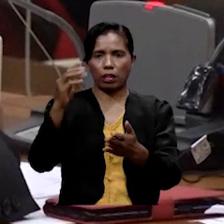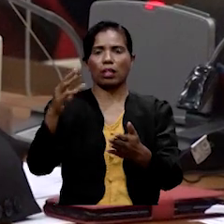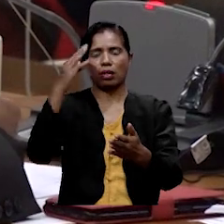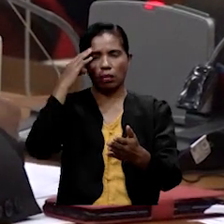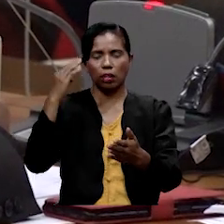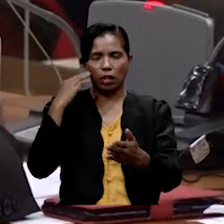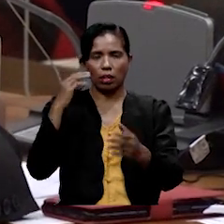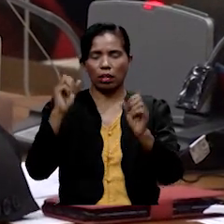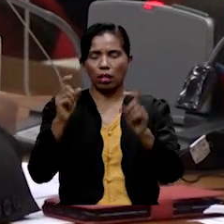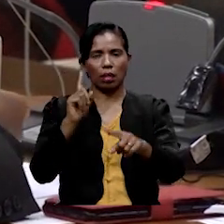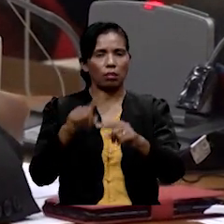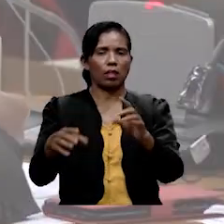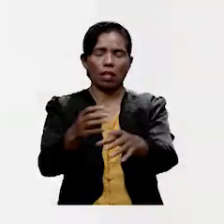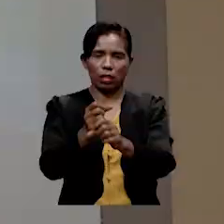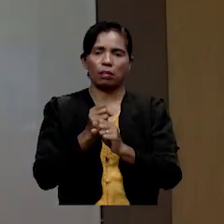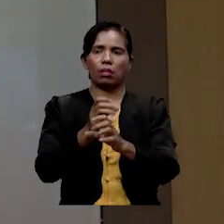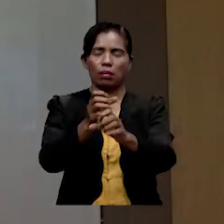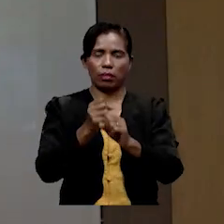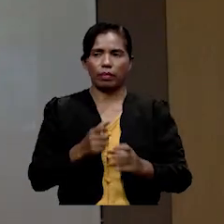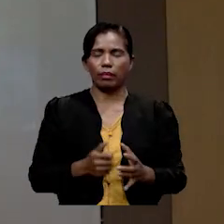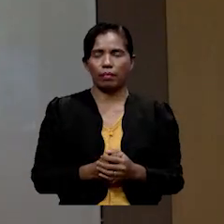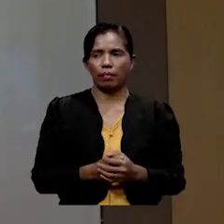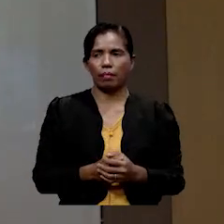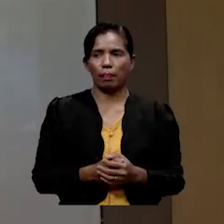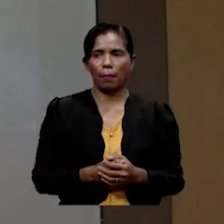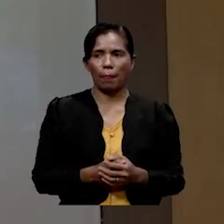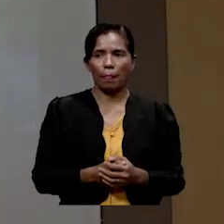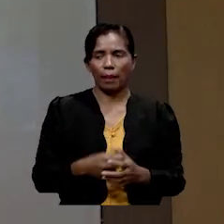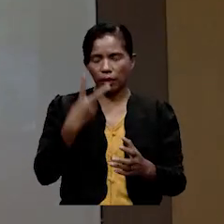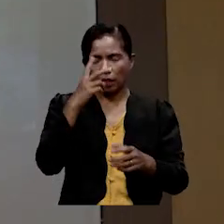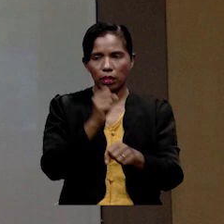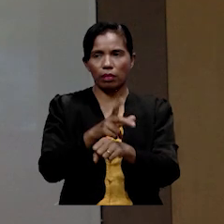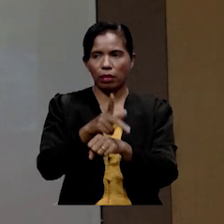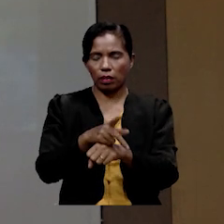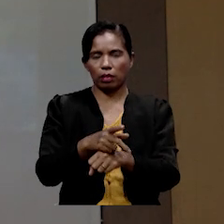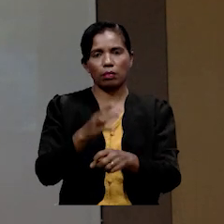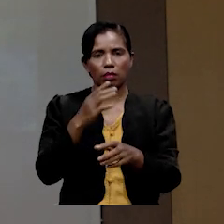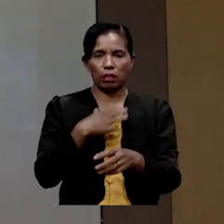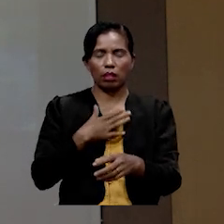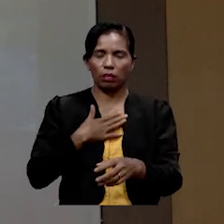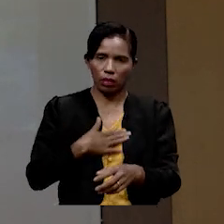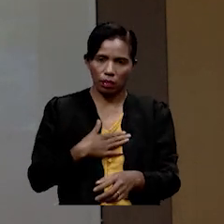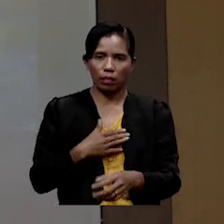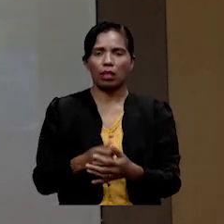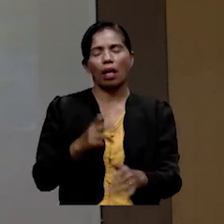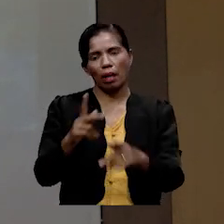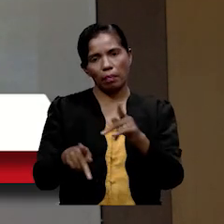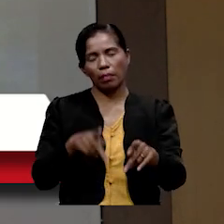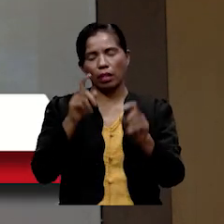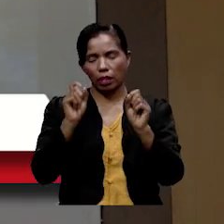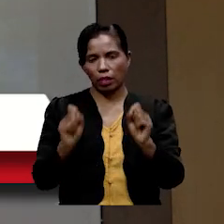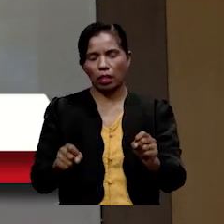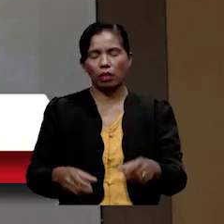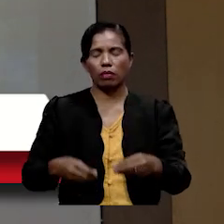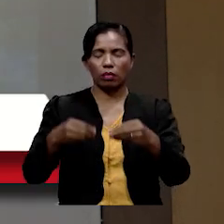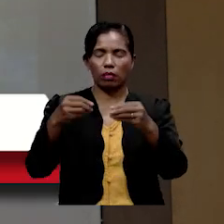to tempo la bele hada mal hanese foi da contest mi vede se fo peniani tare equitado taru te tebe sta ma tin ki halo ninia arisca ni